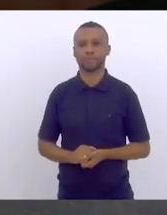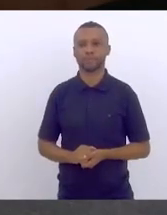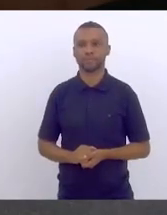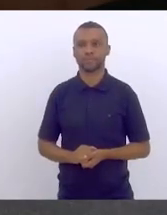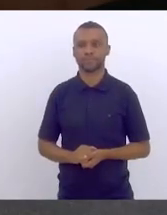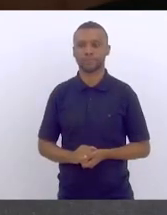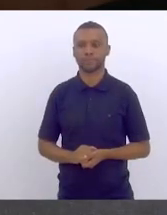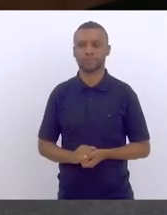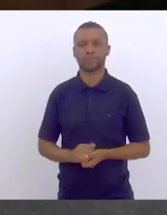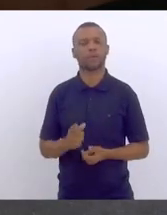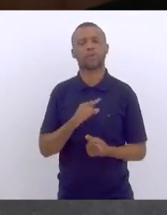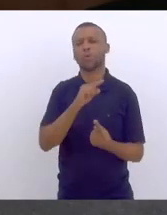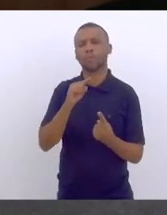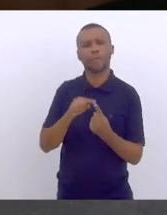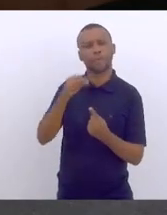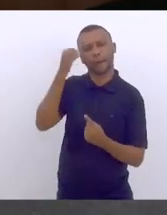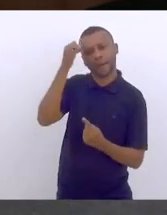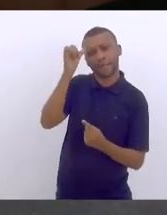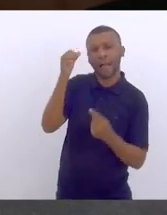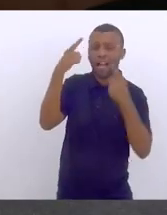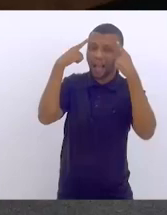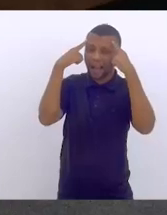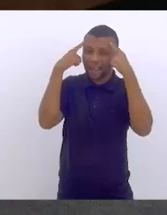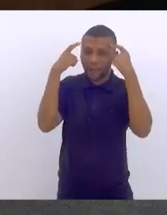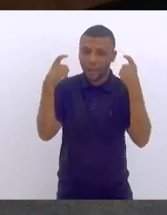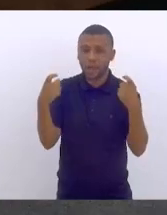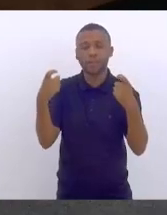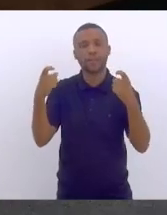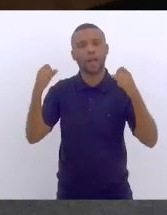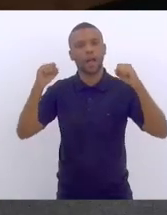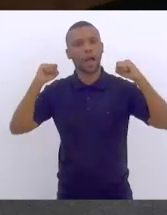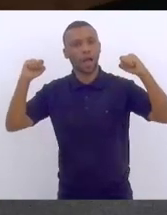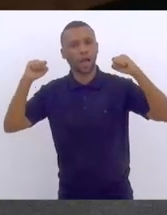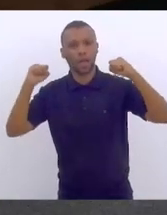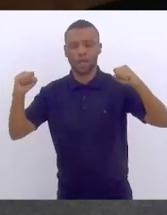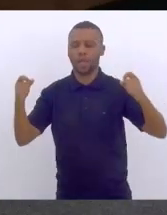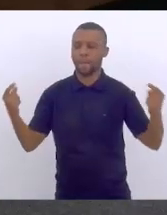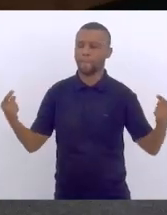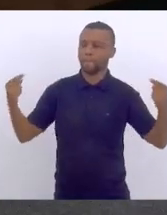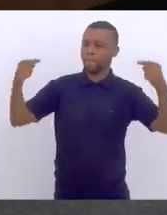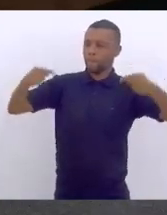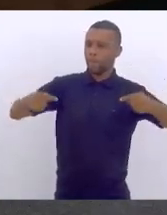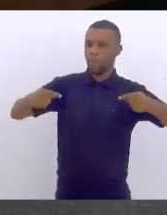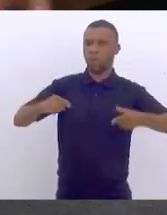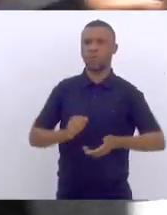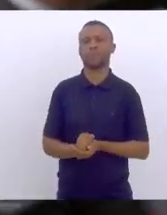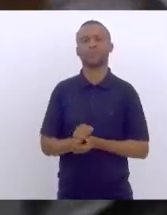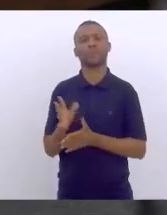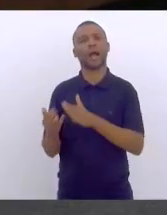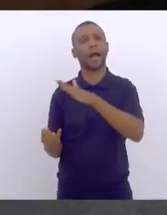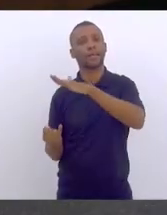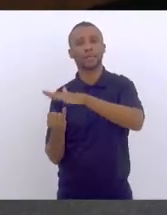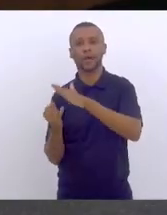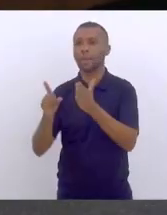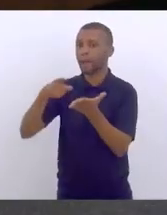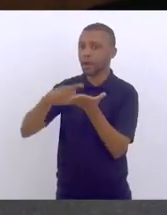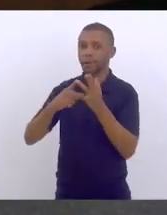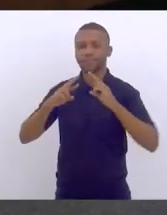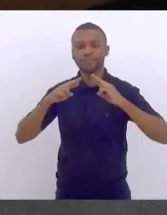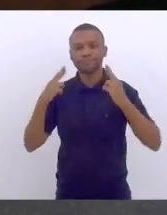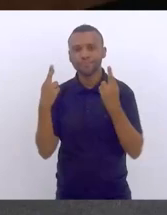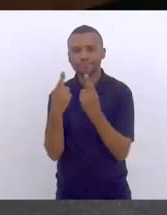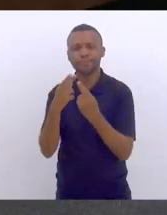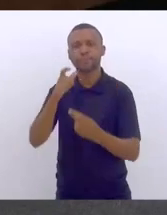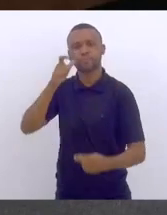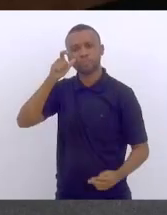A fim de prevenir a violência entre torcidas, as entidades realizarão reunião com os interessados,